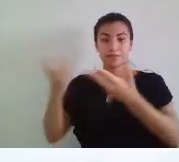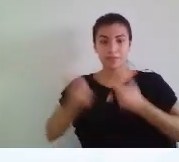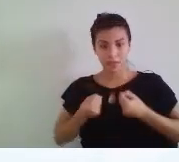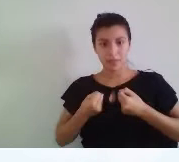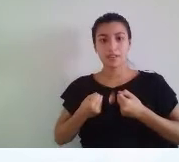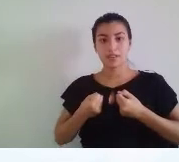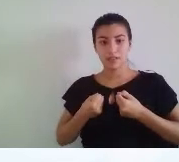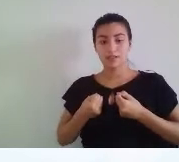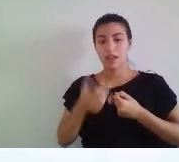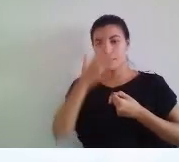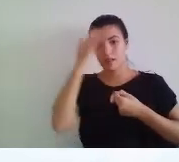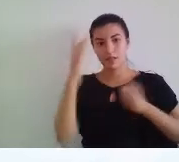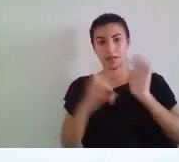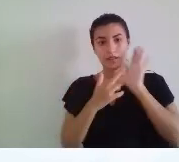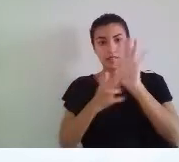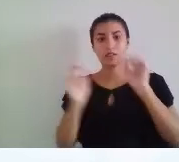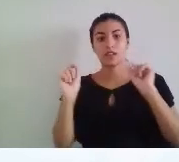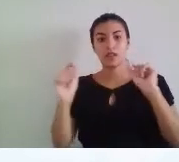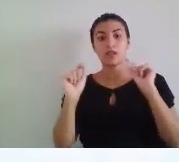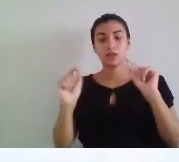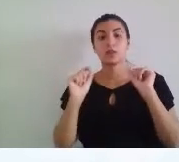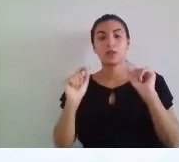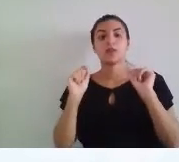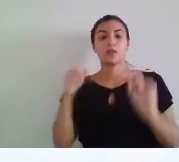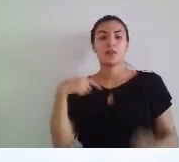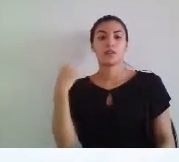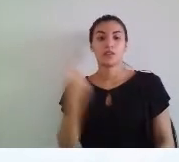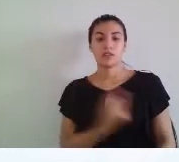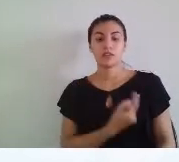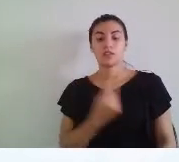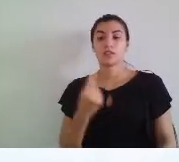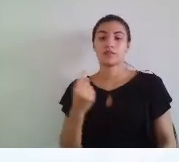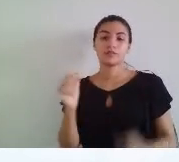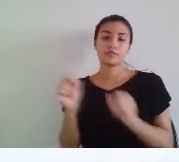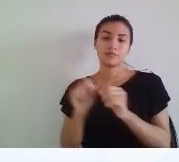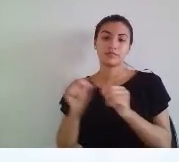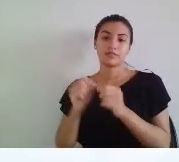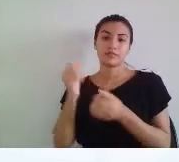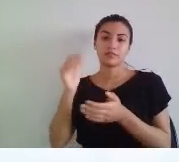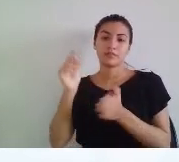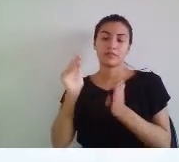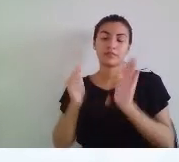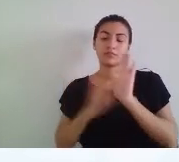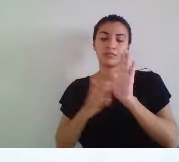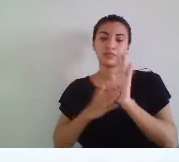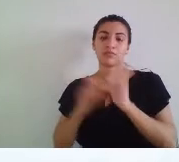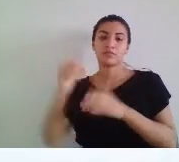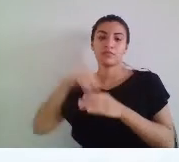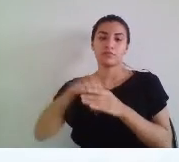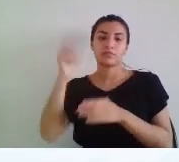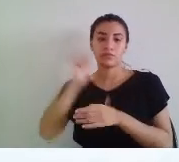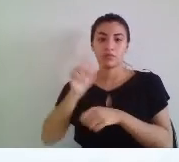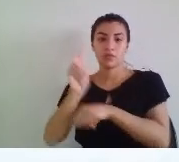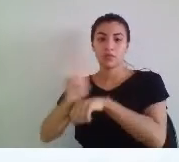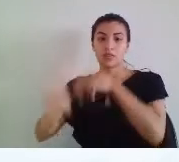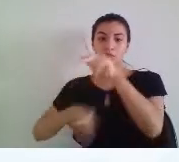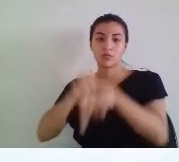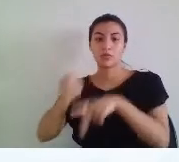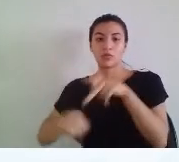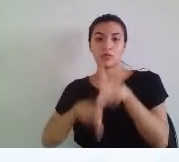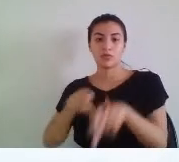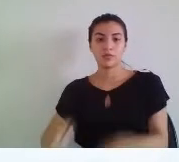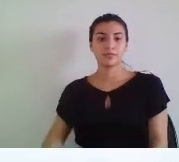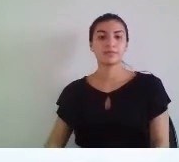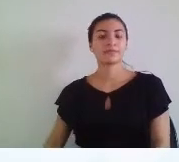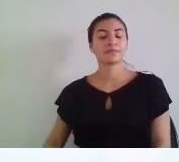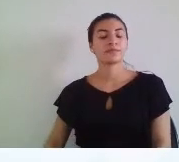representantes aquilo que para o que nós os elegemos, né? Que é cuidar do povo. Doutora